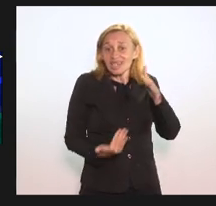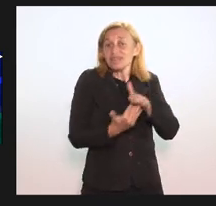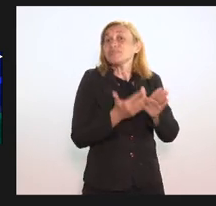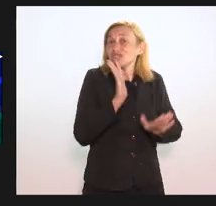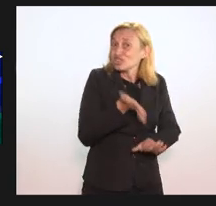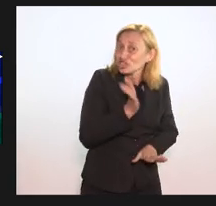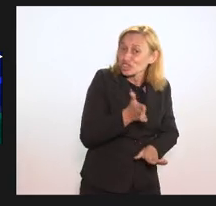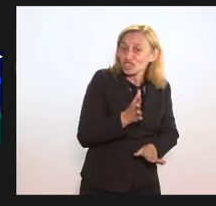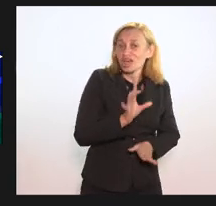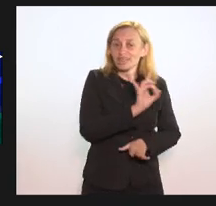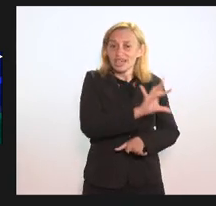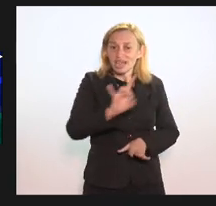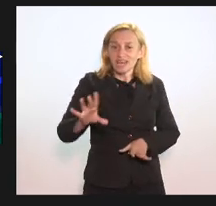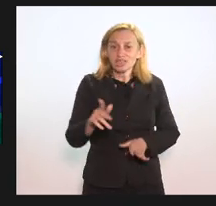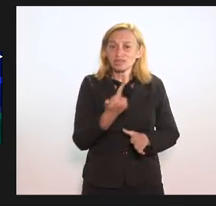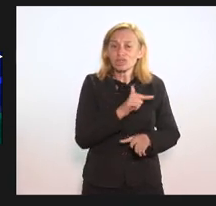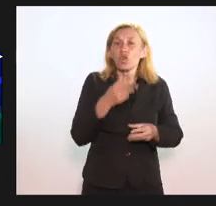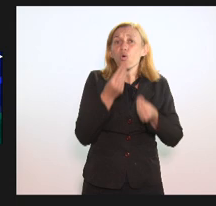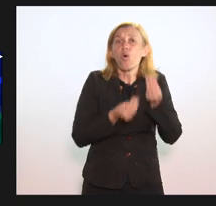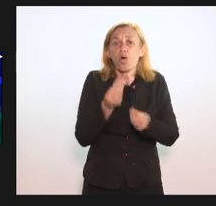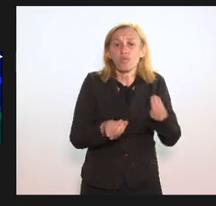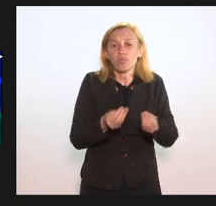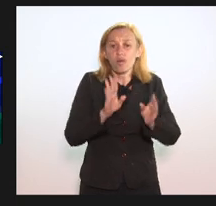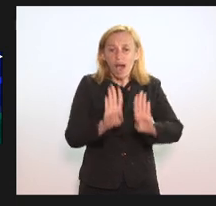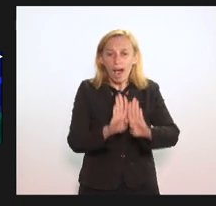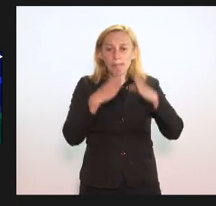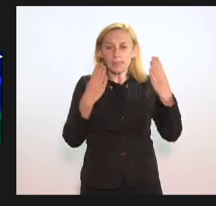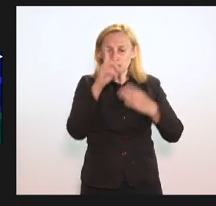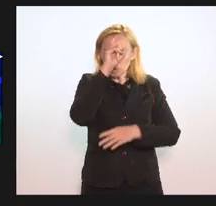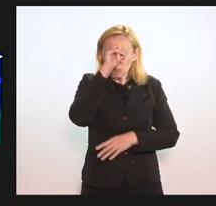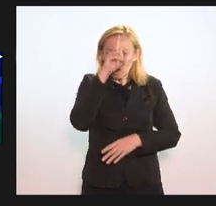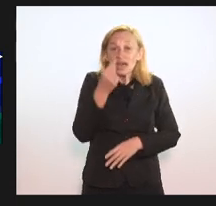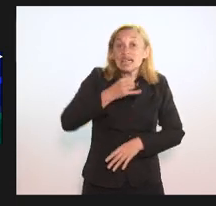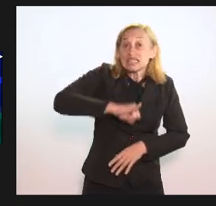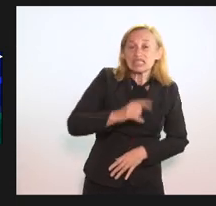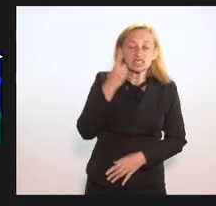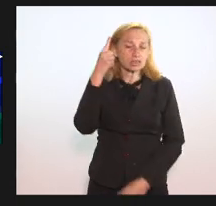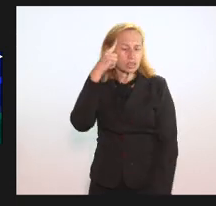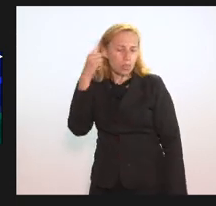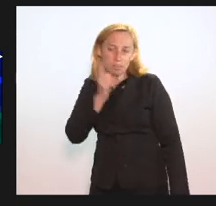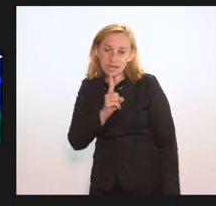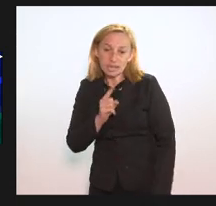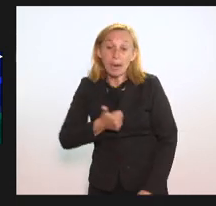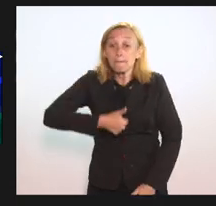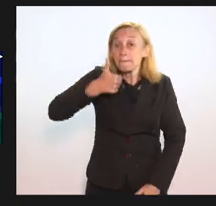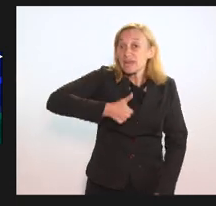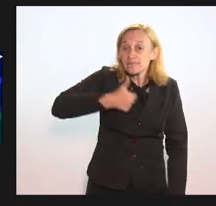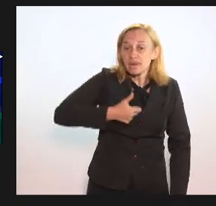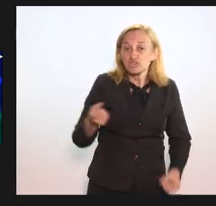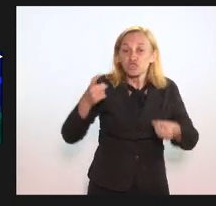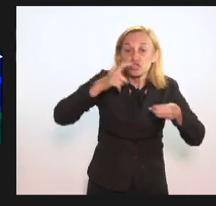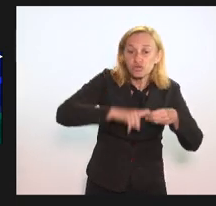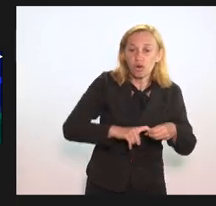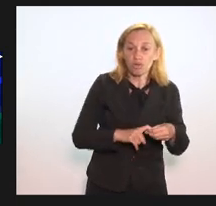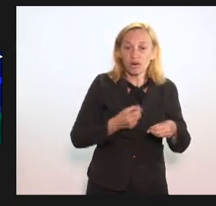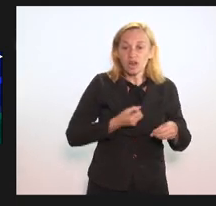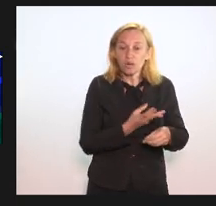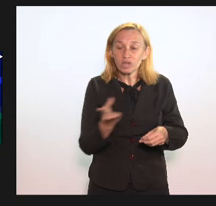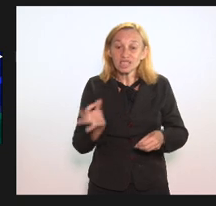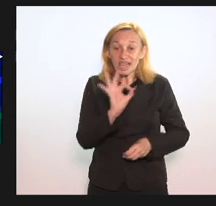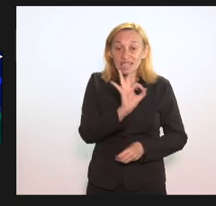não tem como abrir leito se não pensar o primeiro enterro de volta o